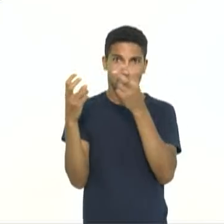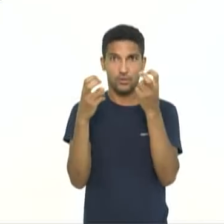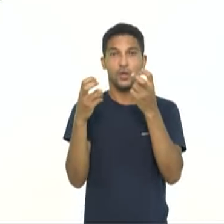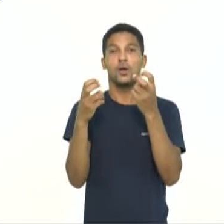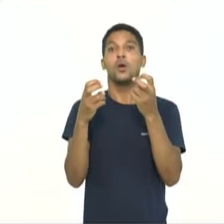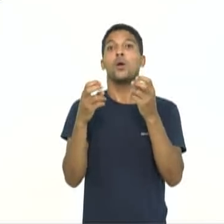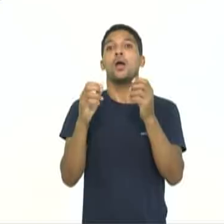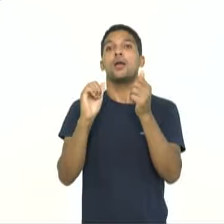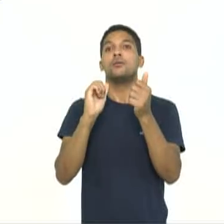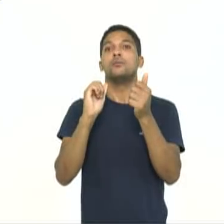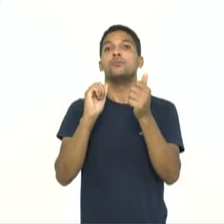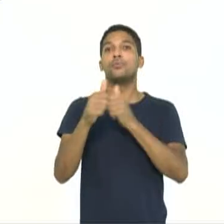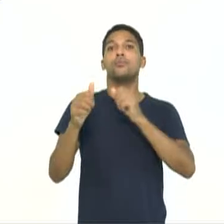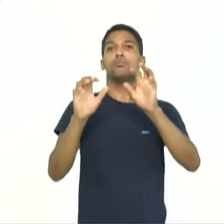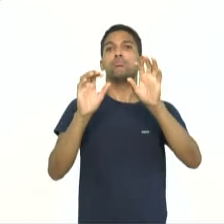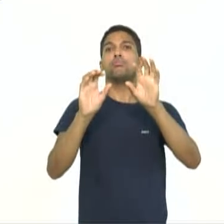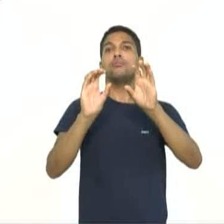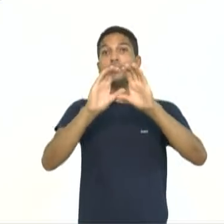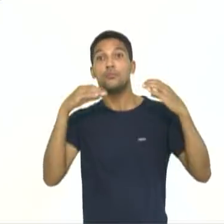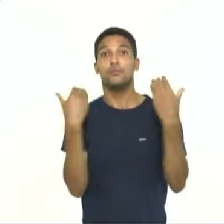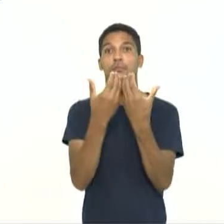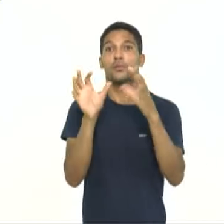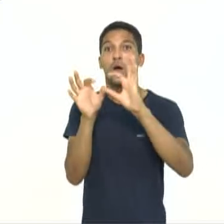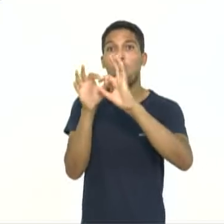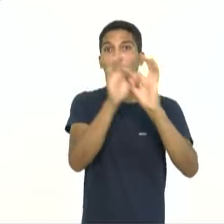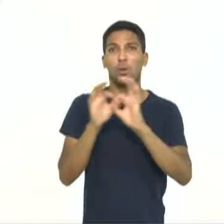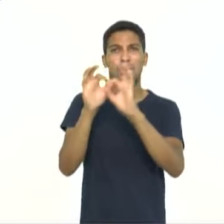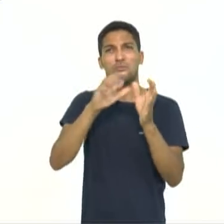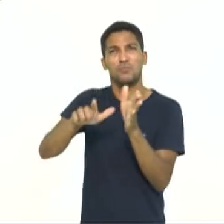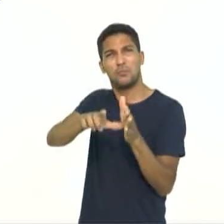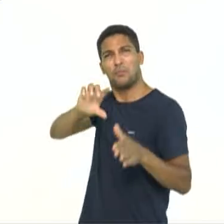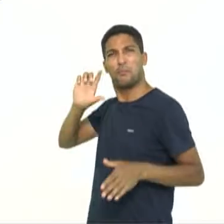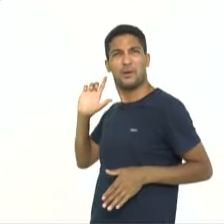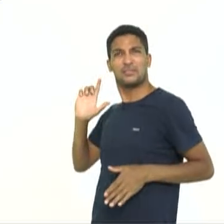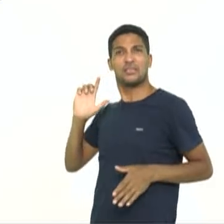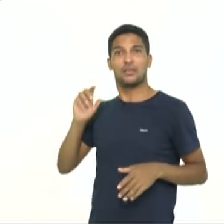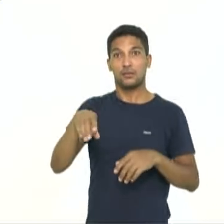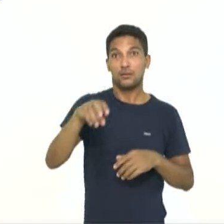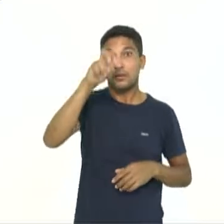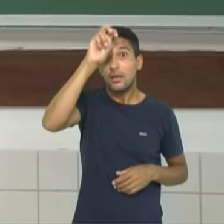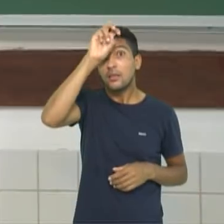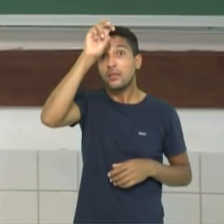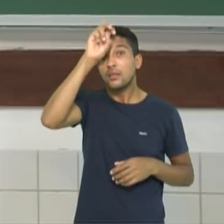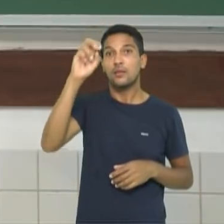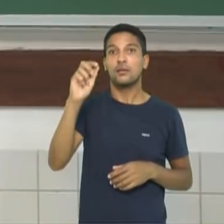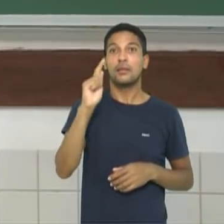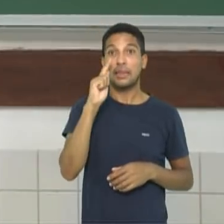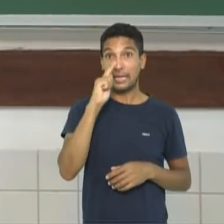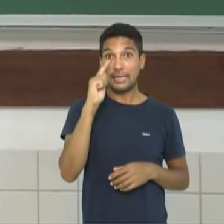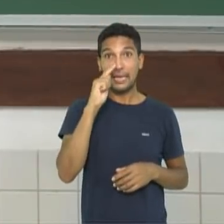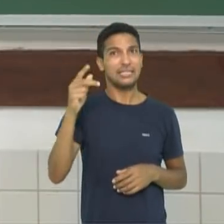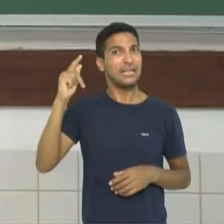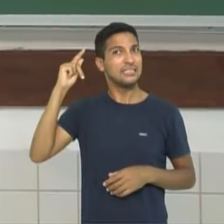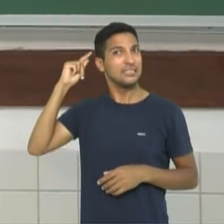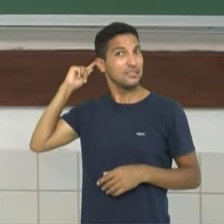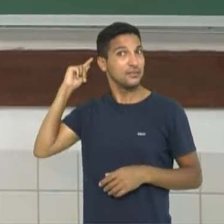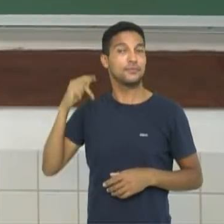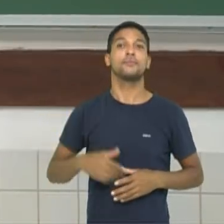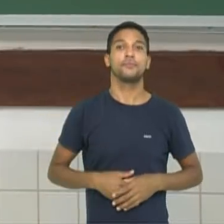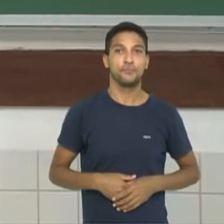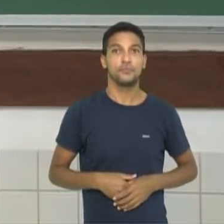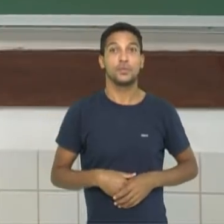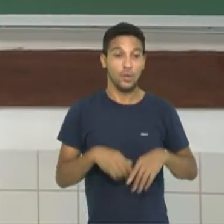de 2400 a.C. As lutas são mencionadas em importantes obras históricas, como a Ilíada